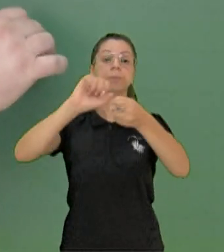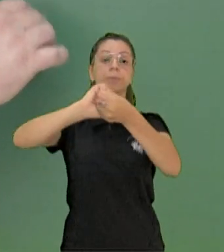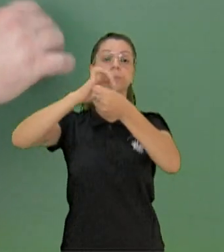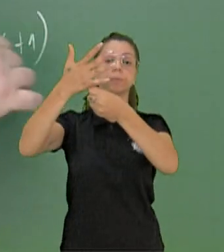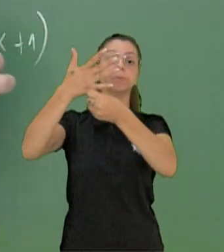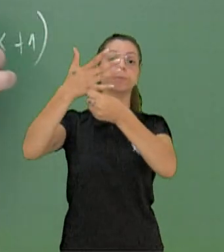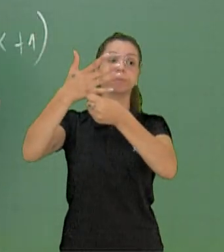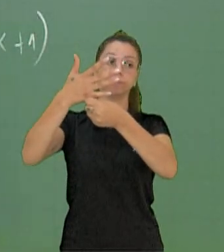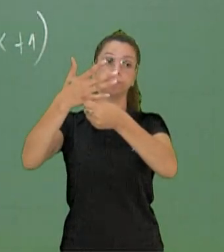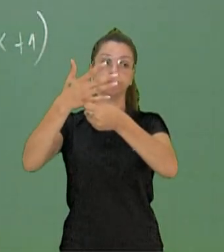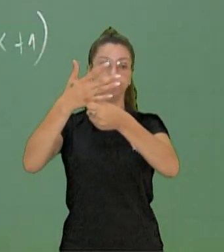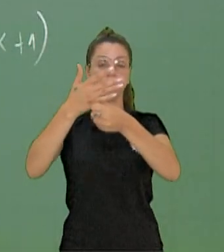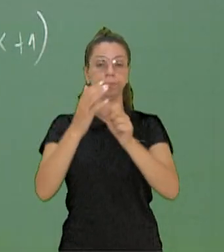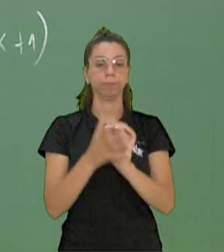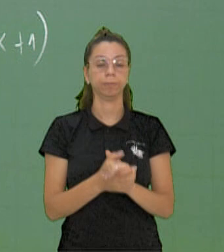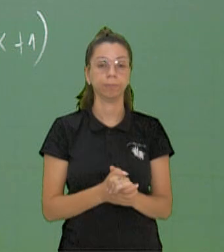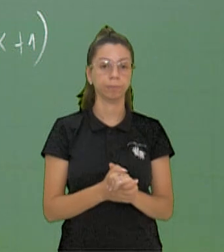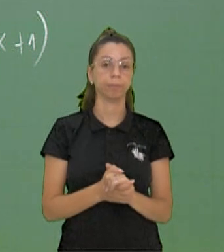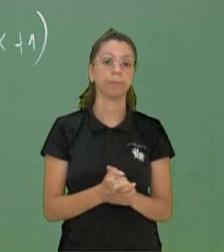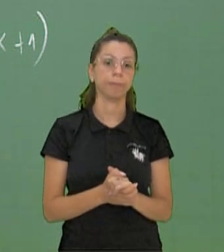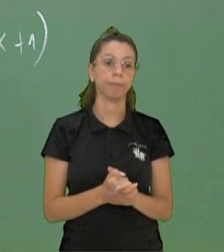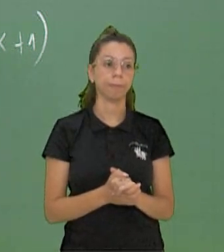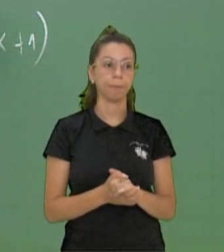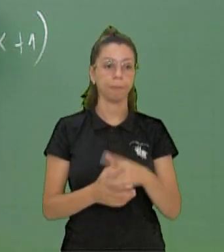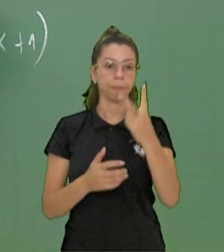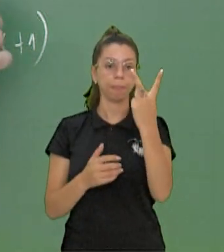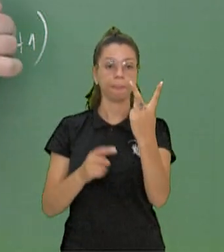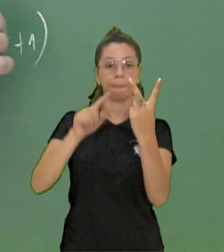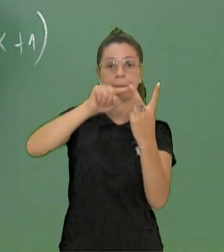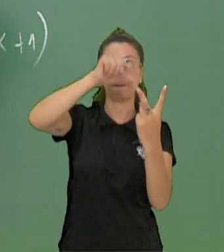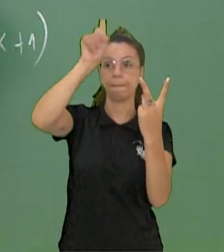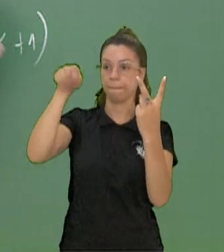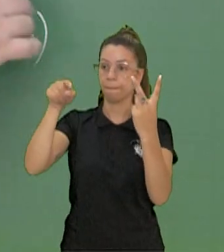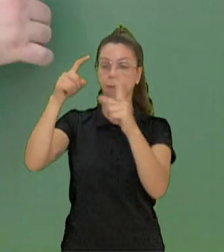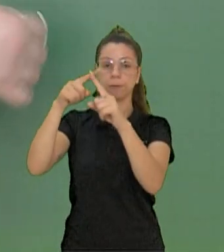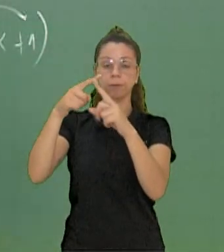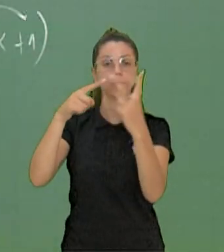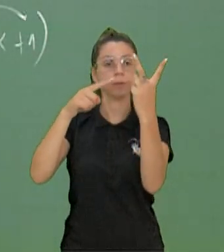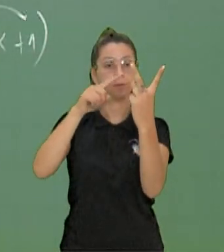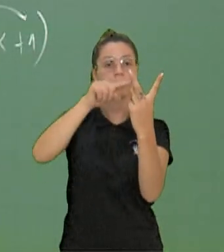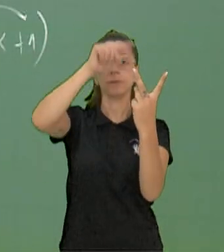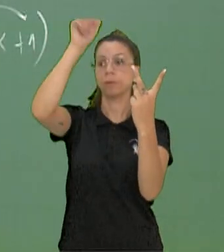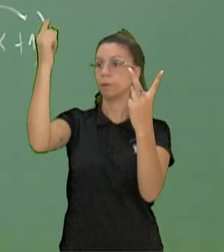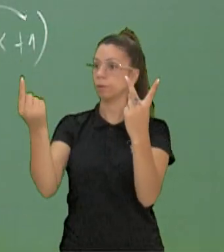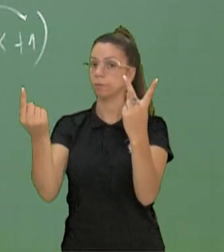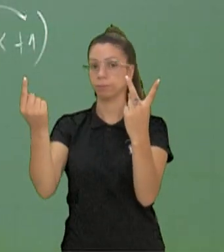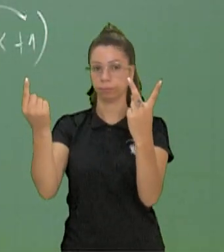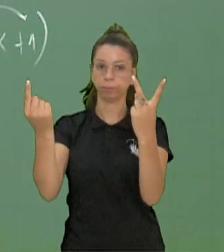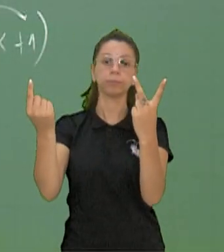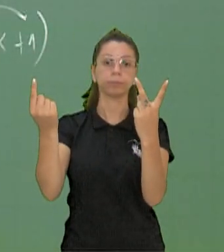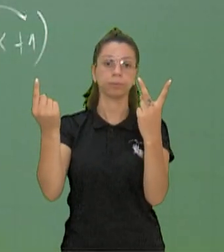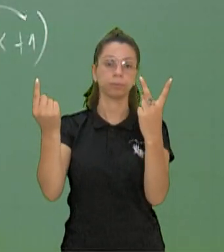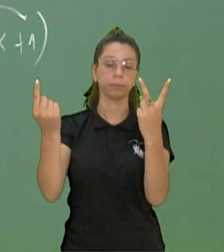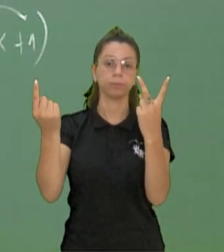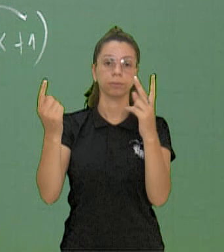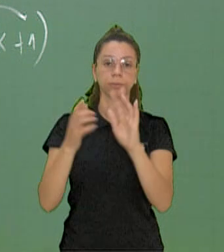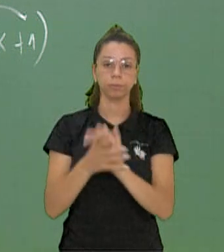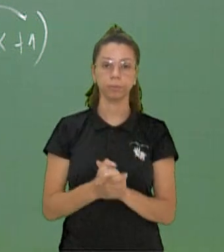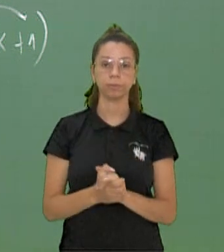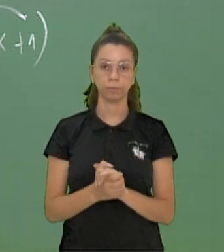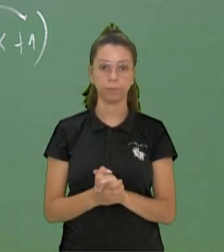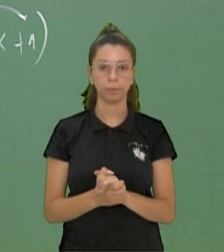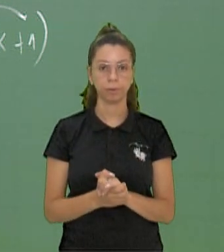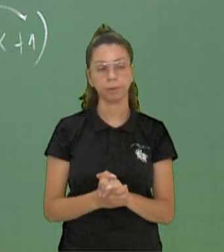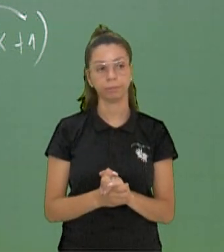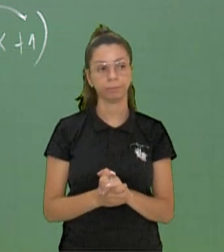expoentes. Então, tem que multiplicar 2 vezes x e 2 vezes 1, nesse caso.